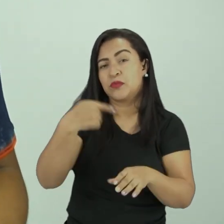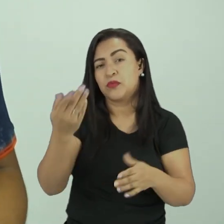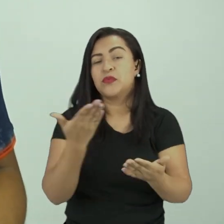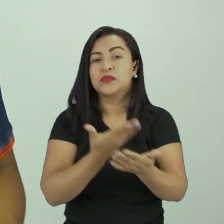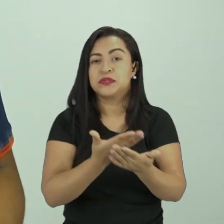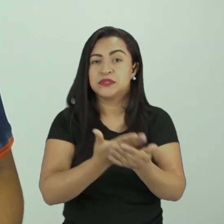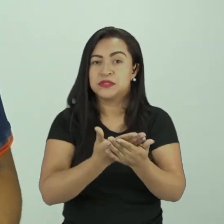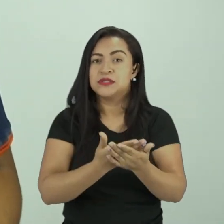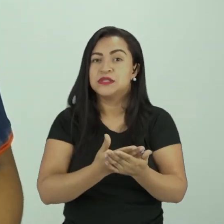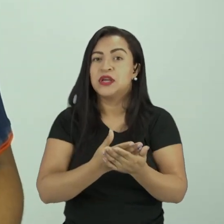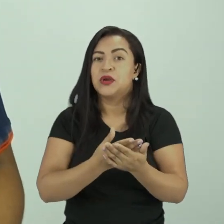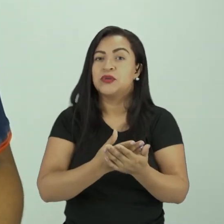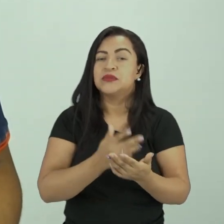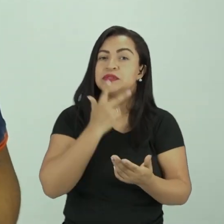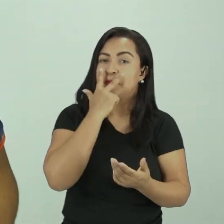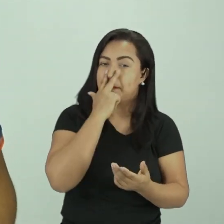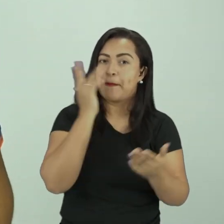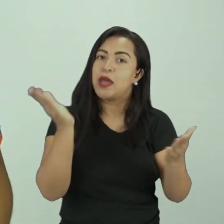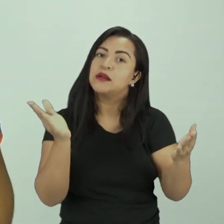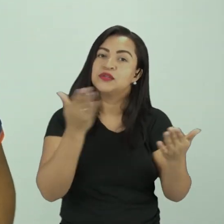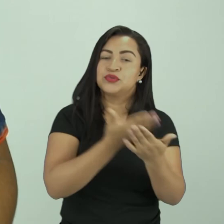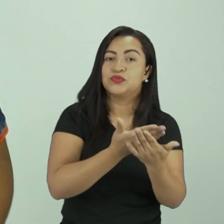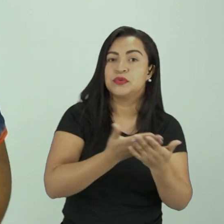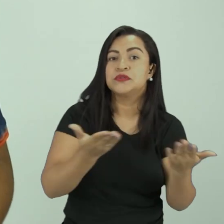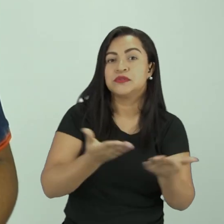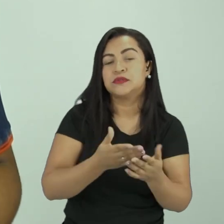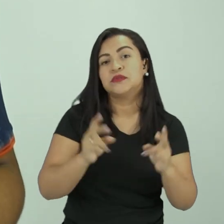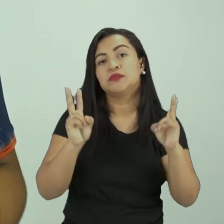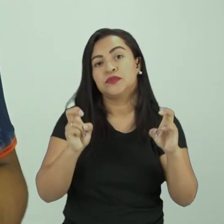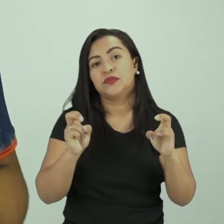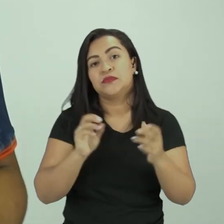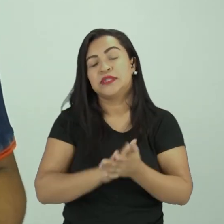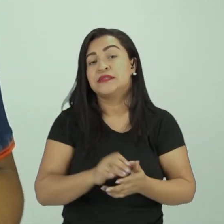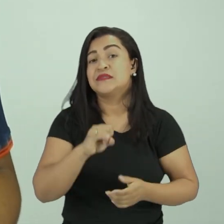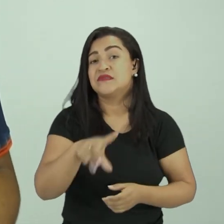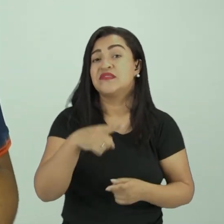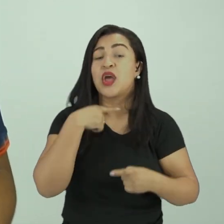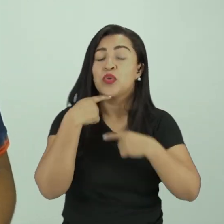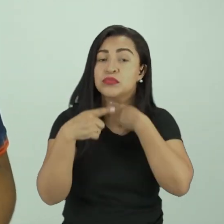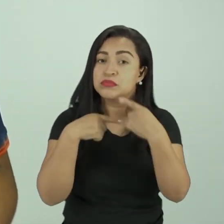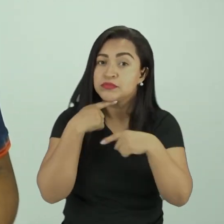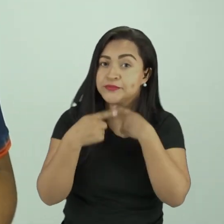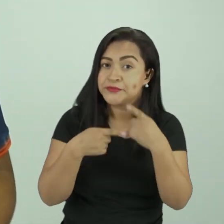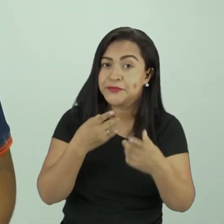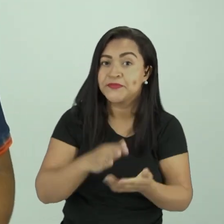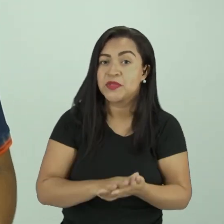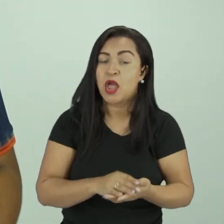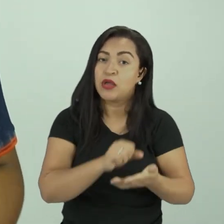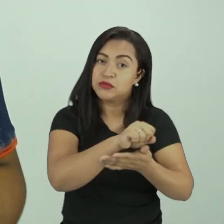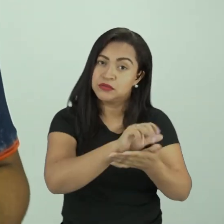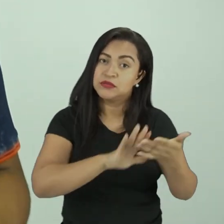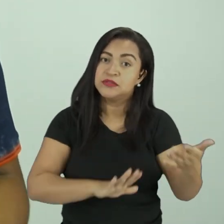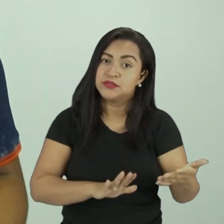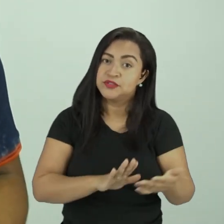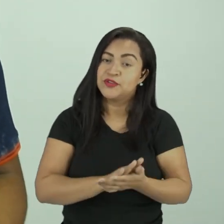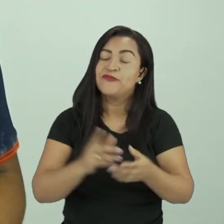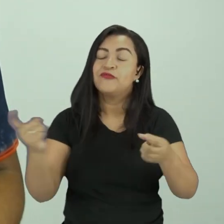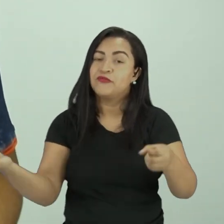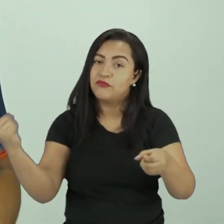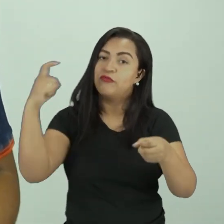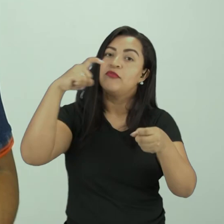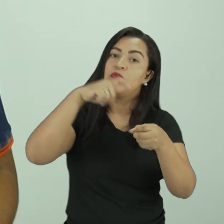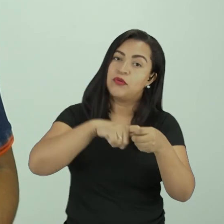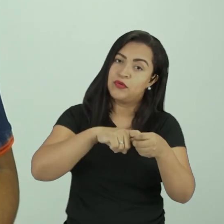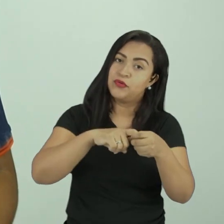sejam relacionadas a essa, tá certo? Se ficou alguma dúvida com relação aos exercícios, volta lá